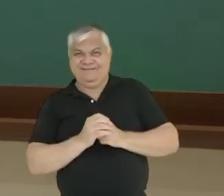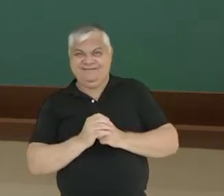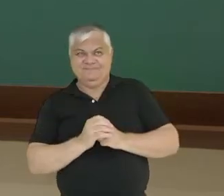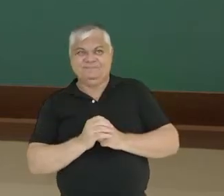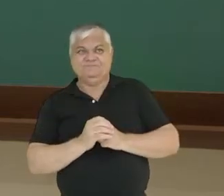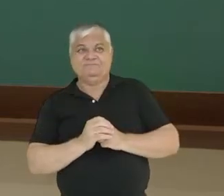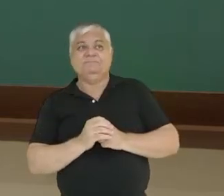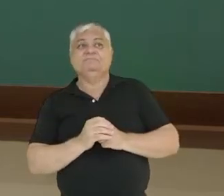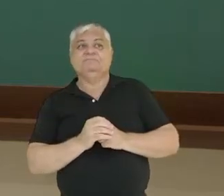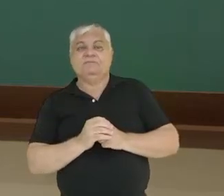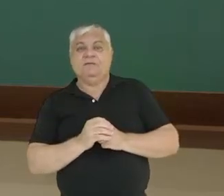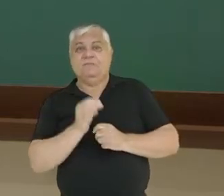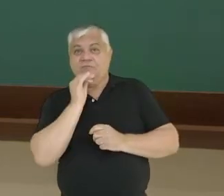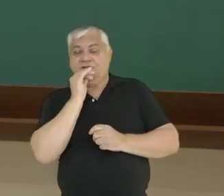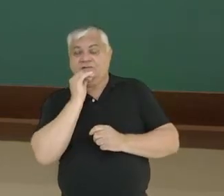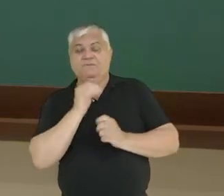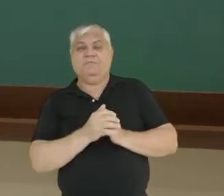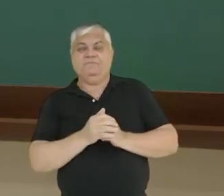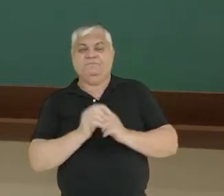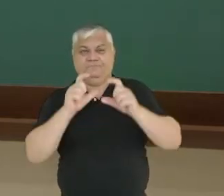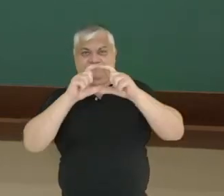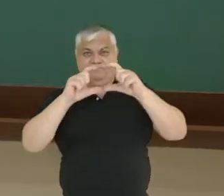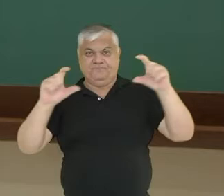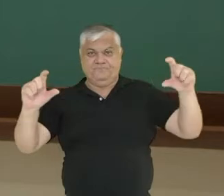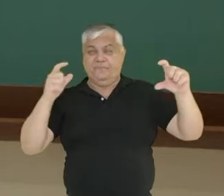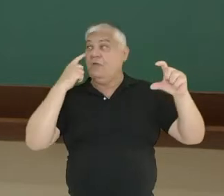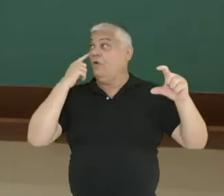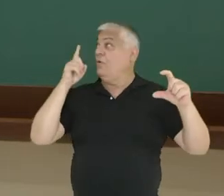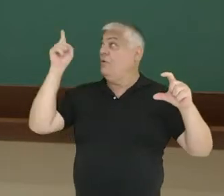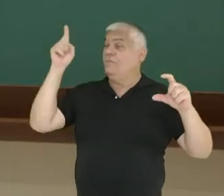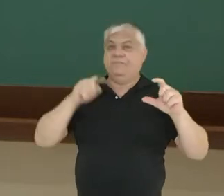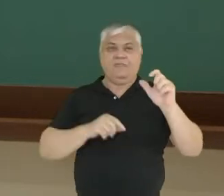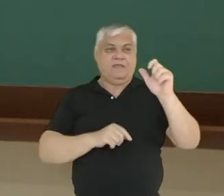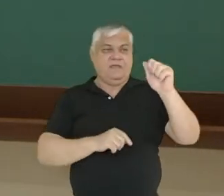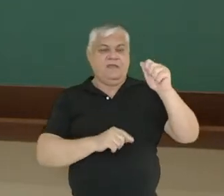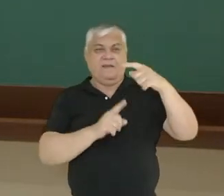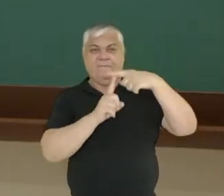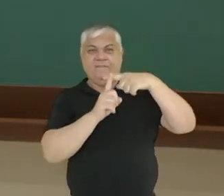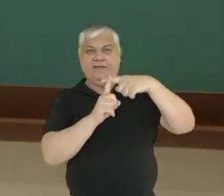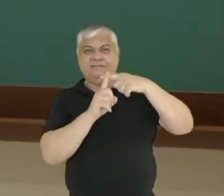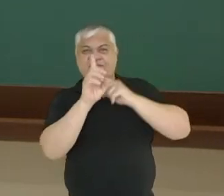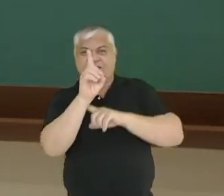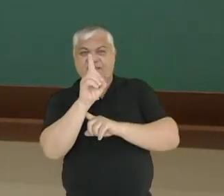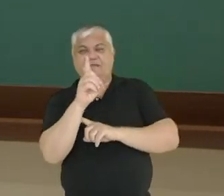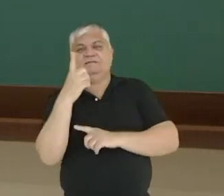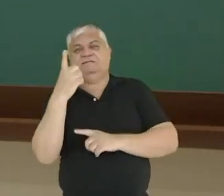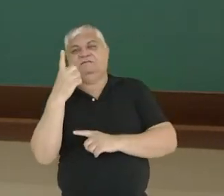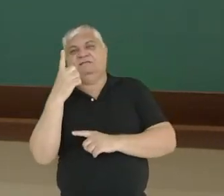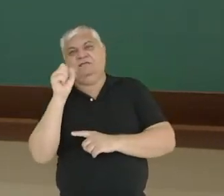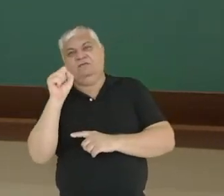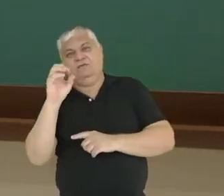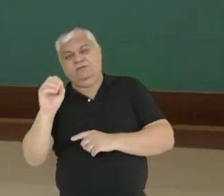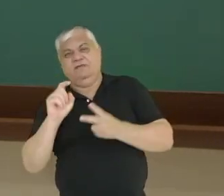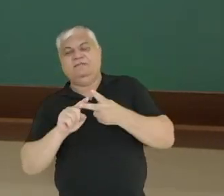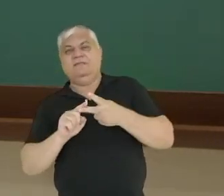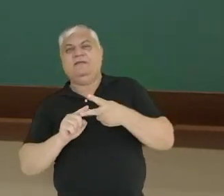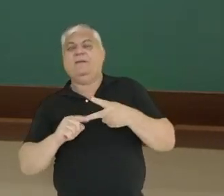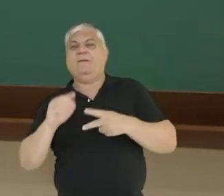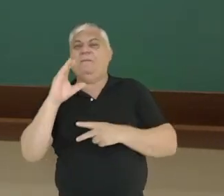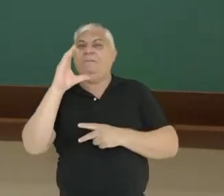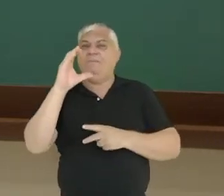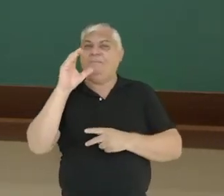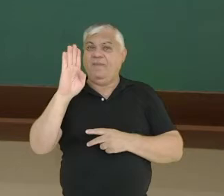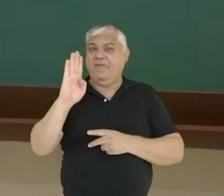certo? Então, olha só, a professora colocou aqui para vocês. A mais D igual a 180, B mais F